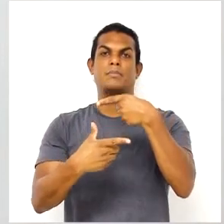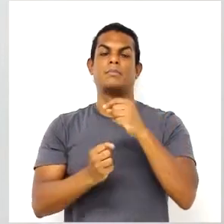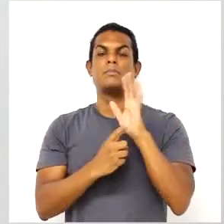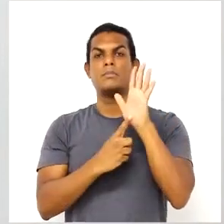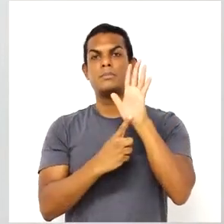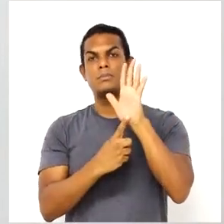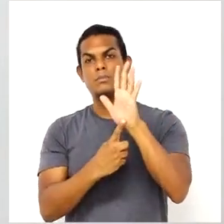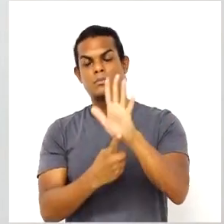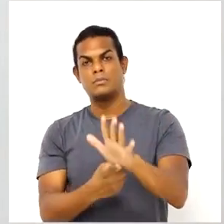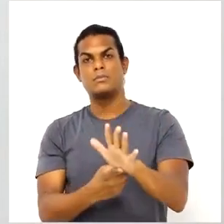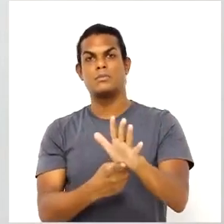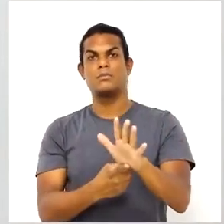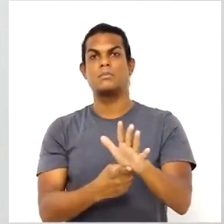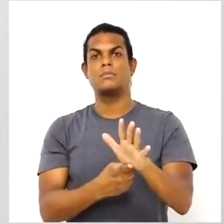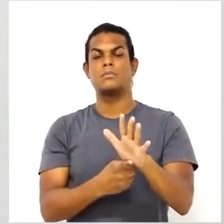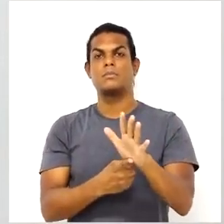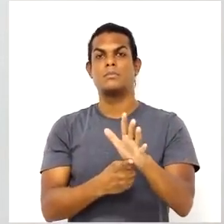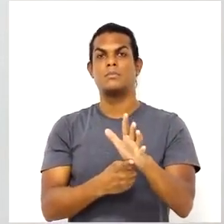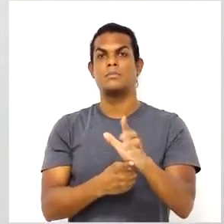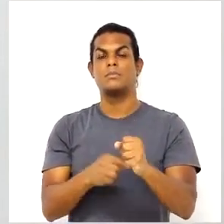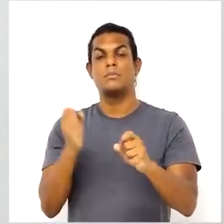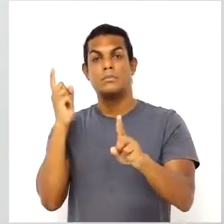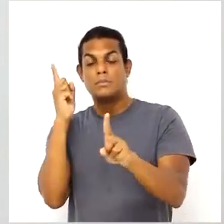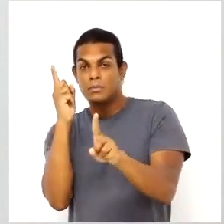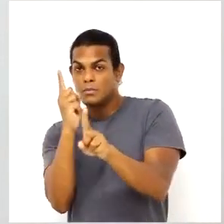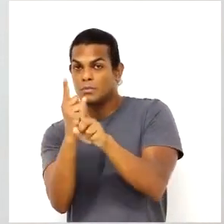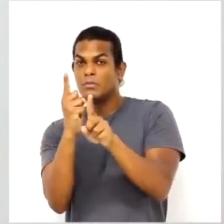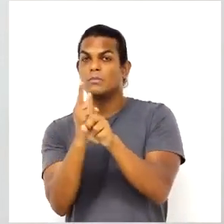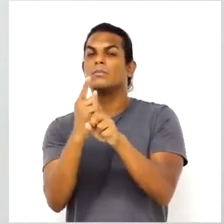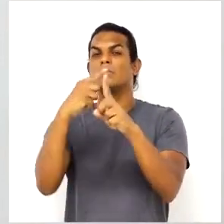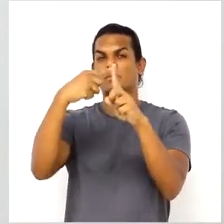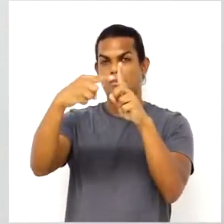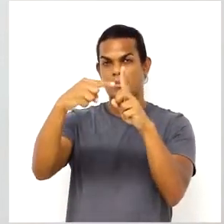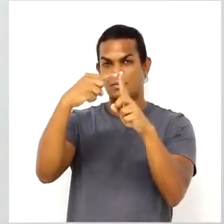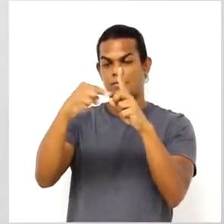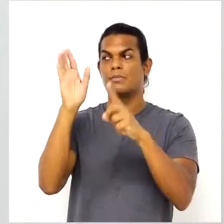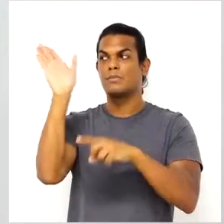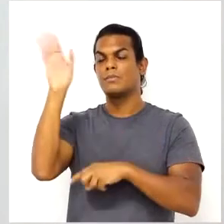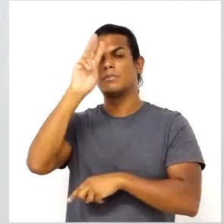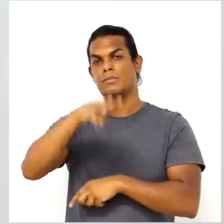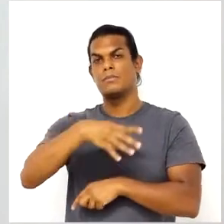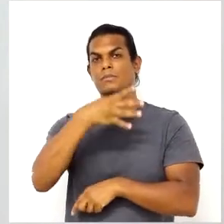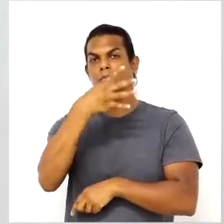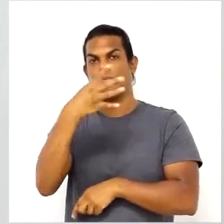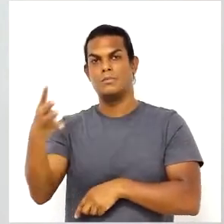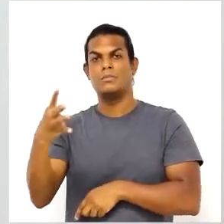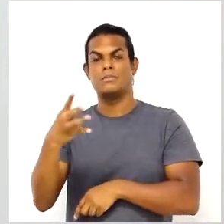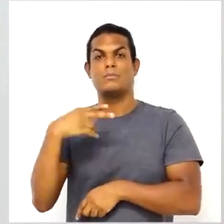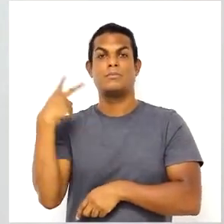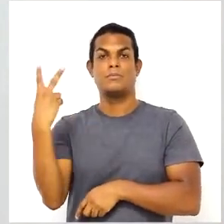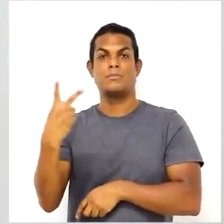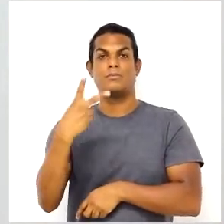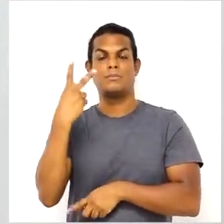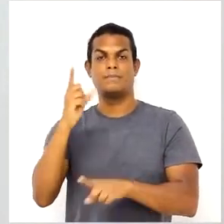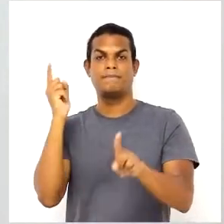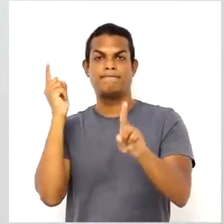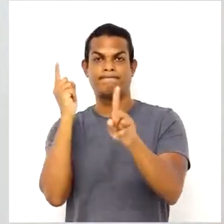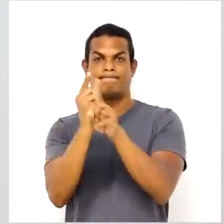que iremos localizar a metade na tabela, o valor localizado na metade da